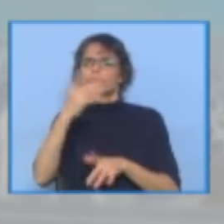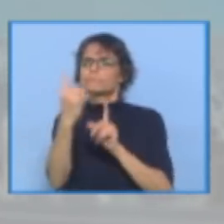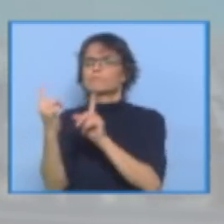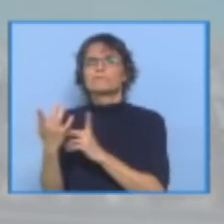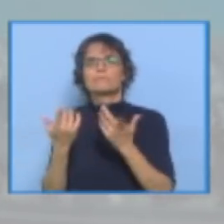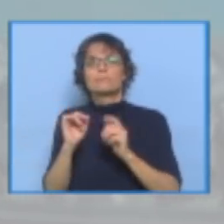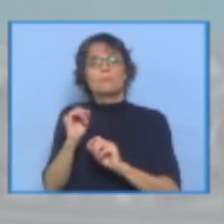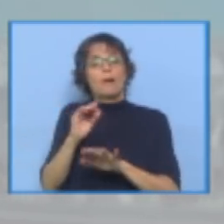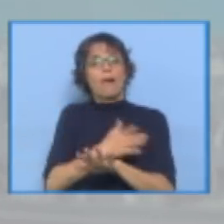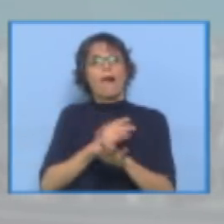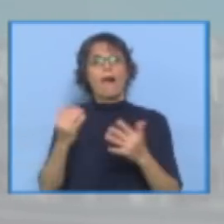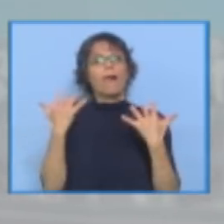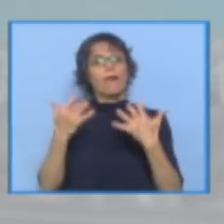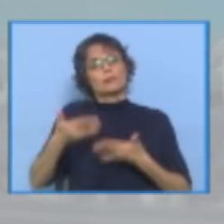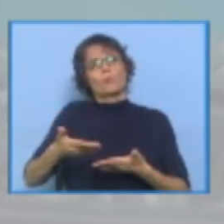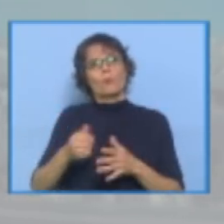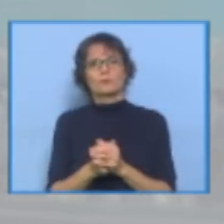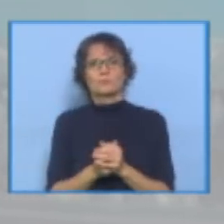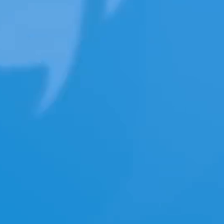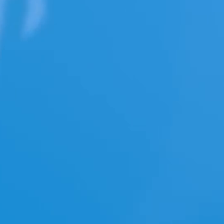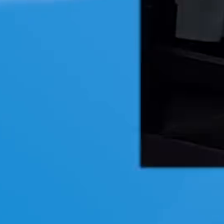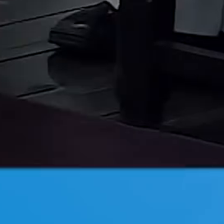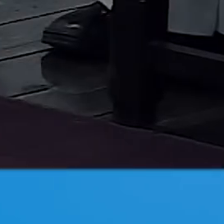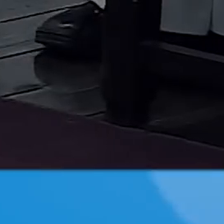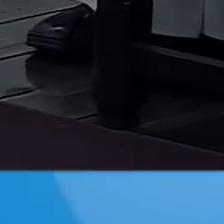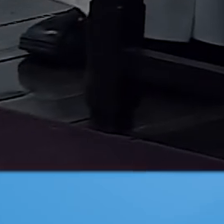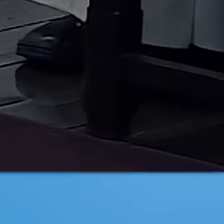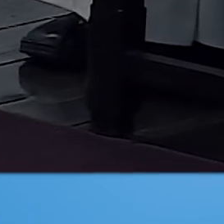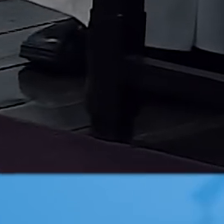Primeiro mostramos notícias que marcam a atualidade.